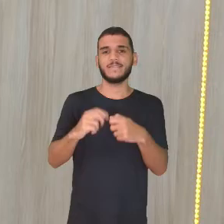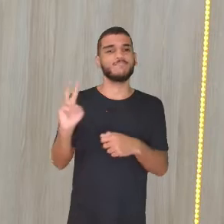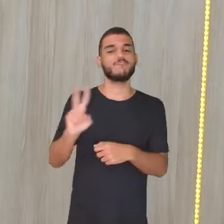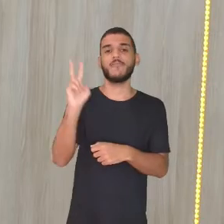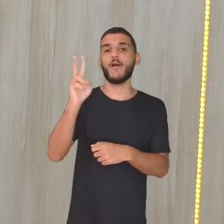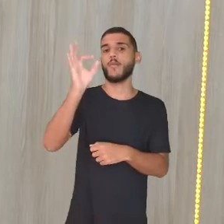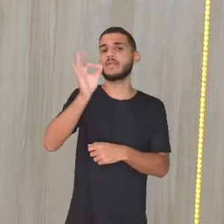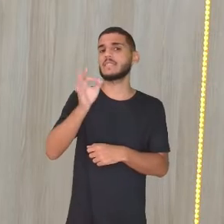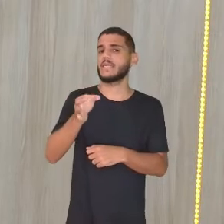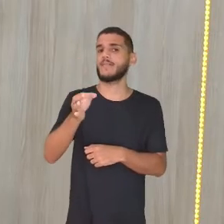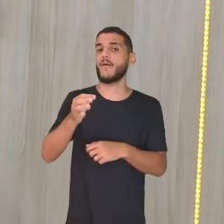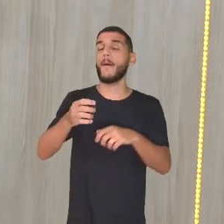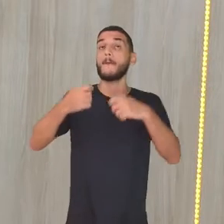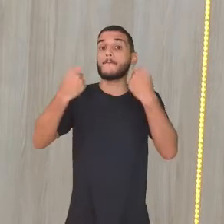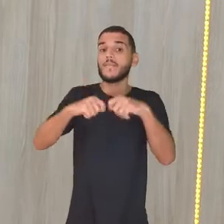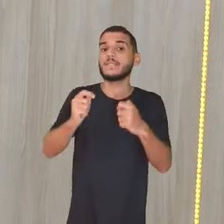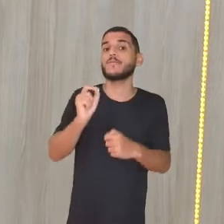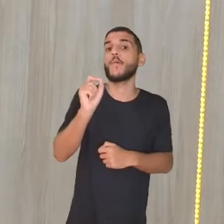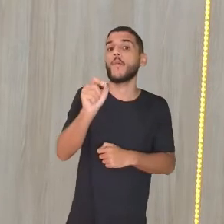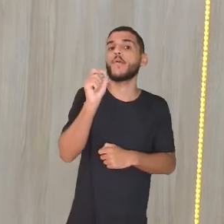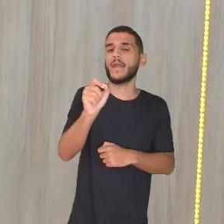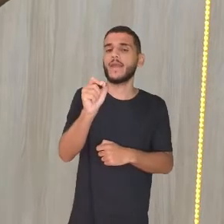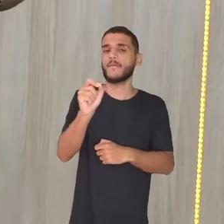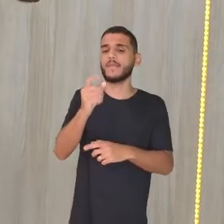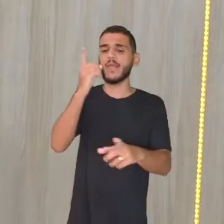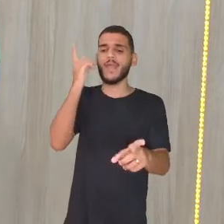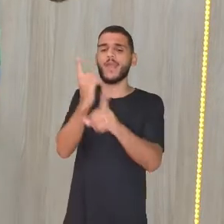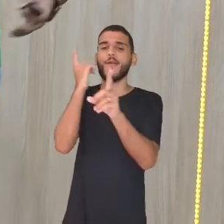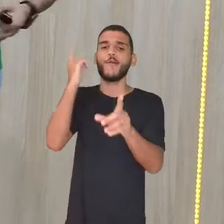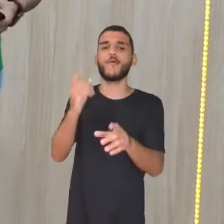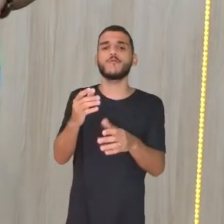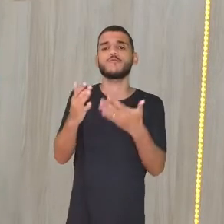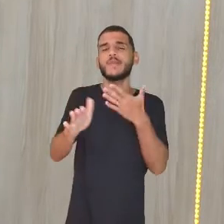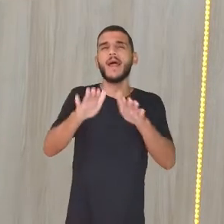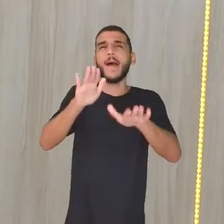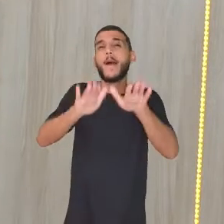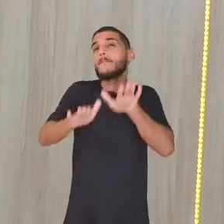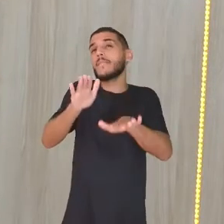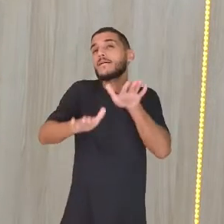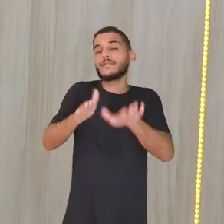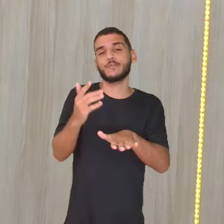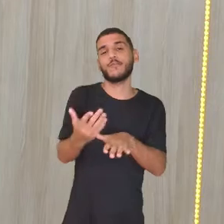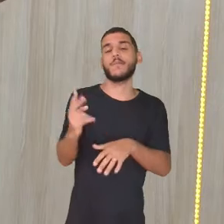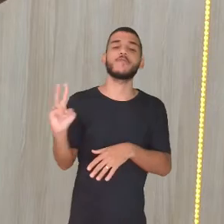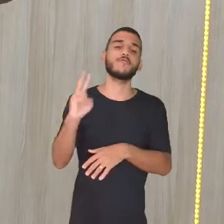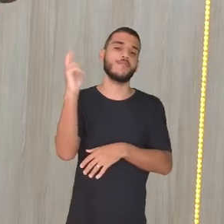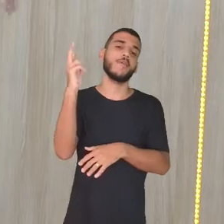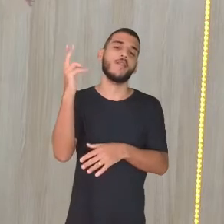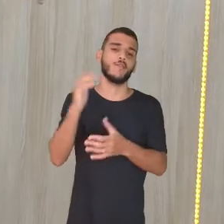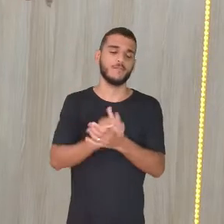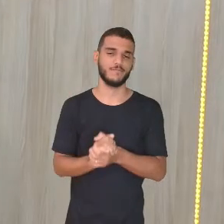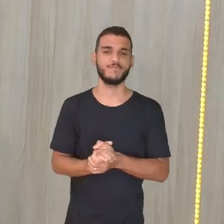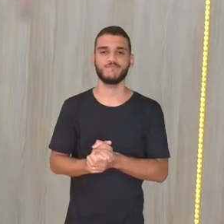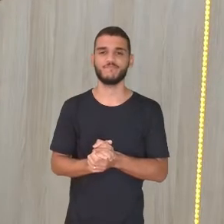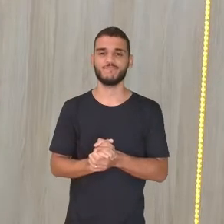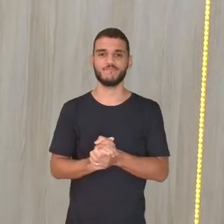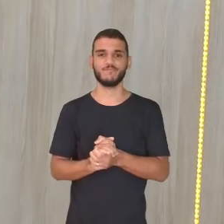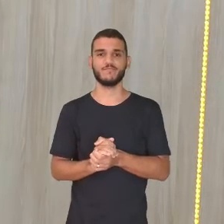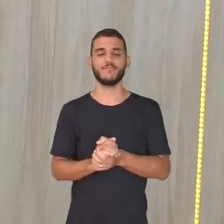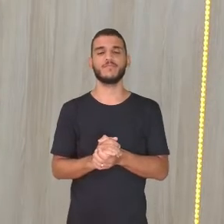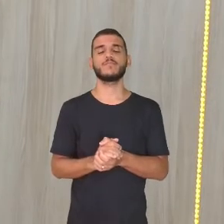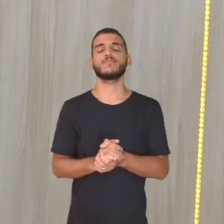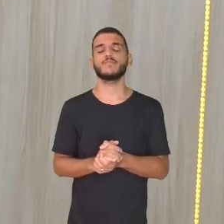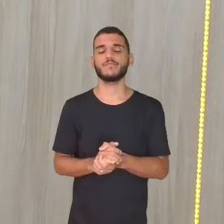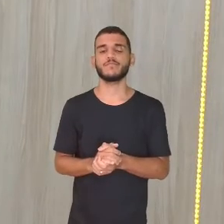exatos, mas precisa apenas encontrar uma estimativa e um valor próximo no qual você encontre a